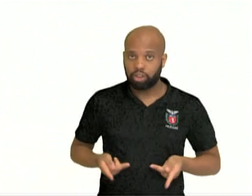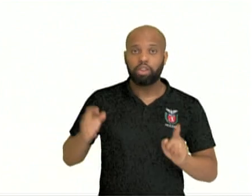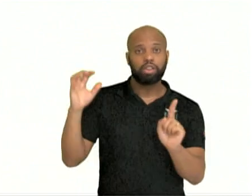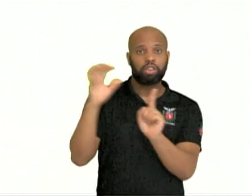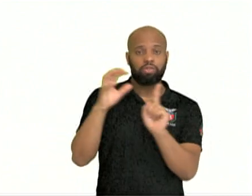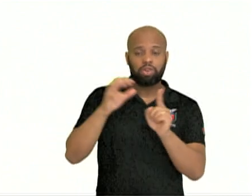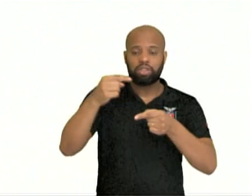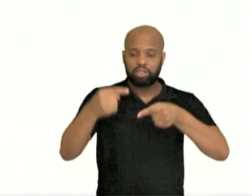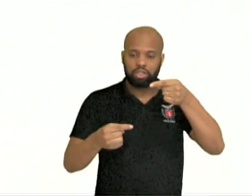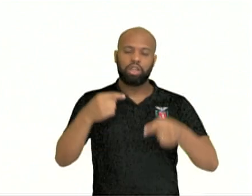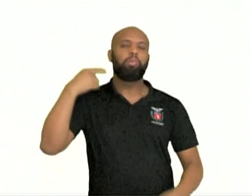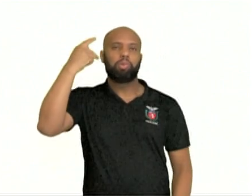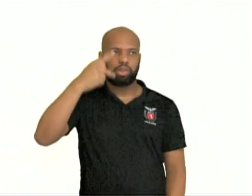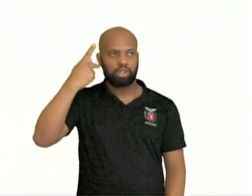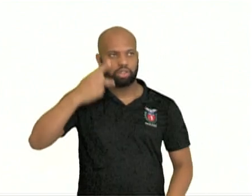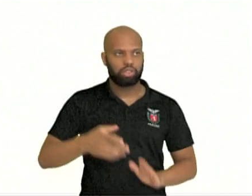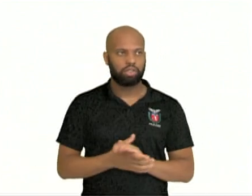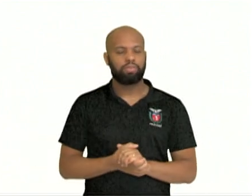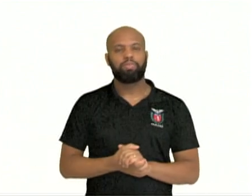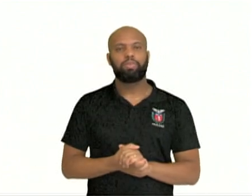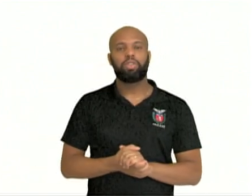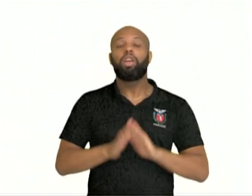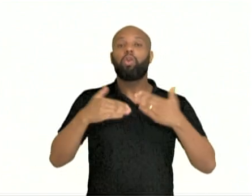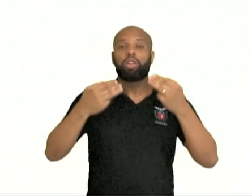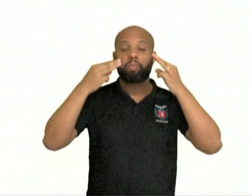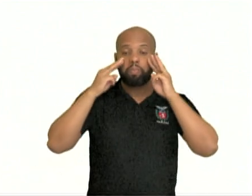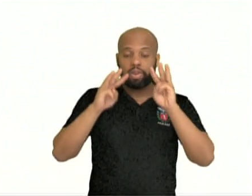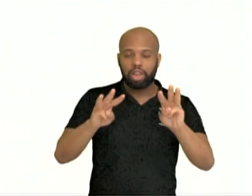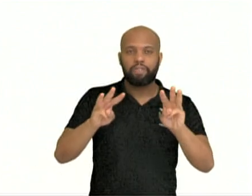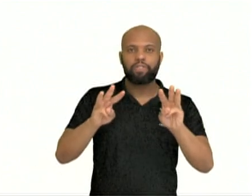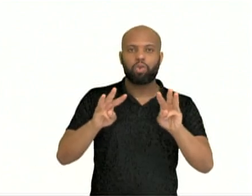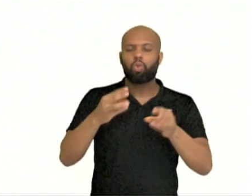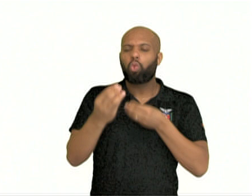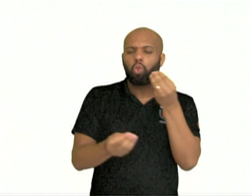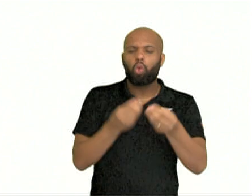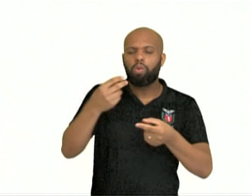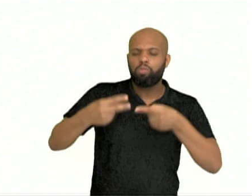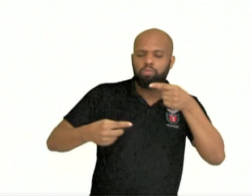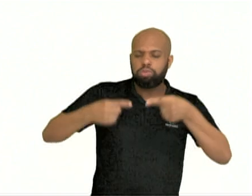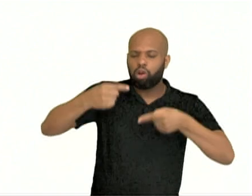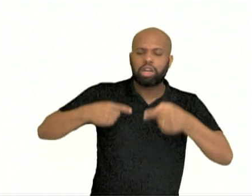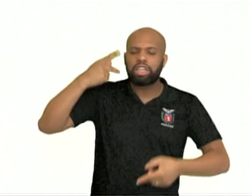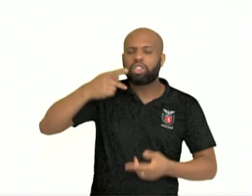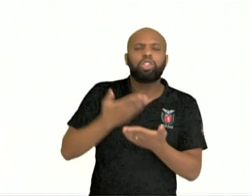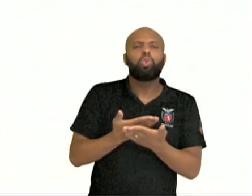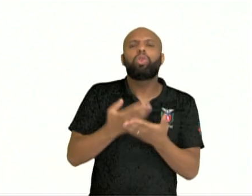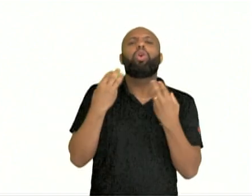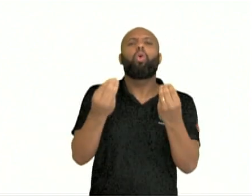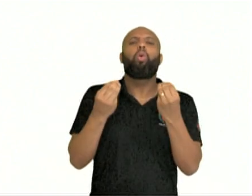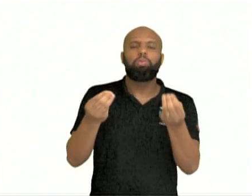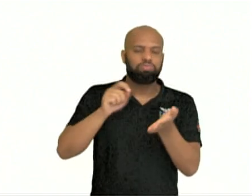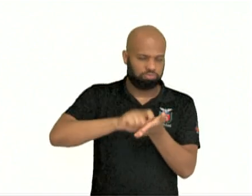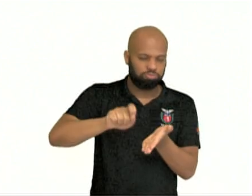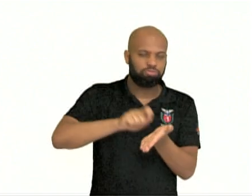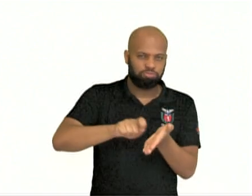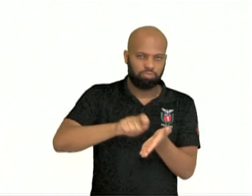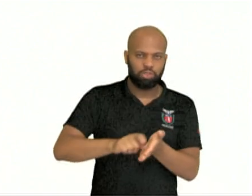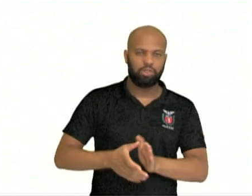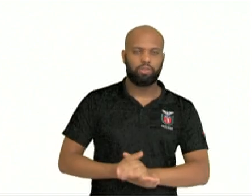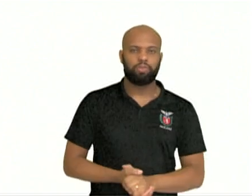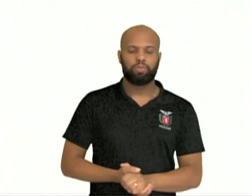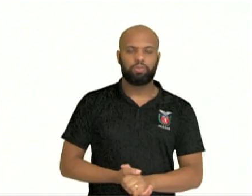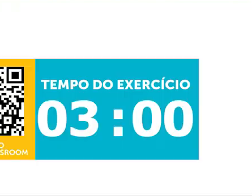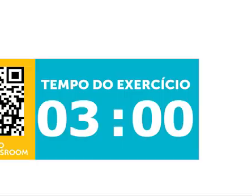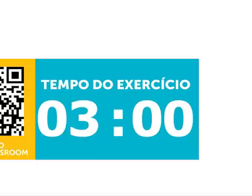interferem na política. Para Maquiavel, como a política deve ser estudada? Tempinho para vocês aí.